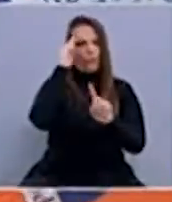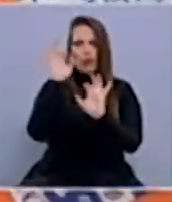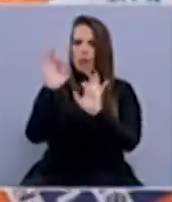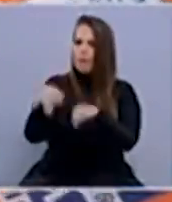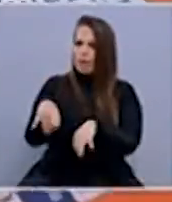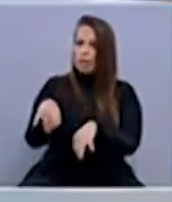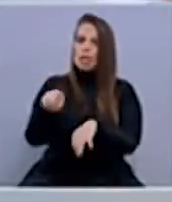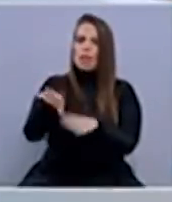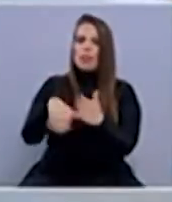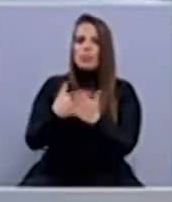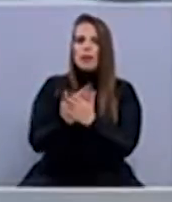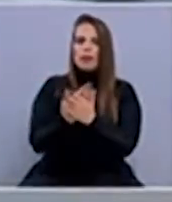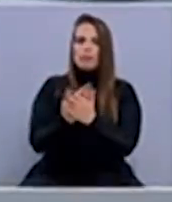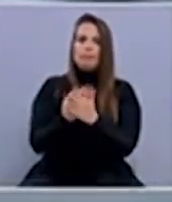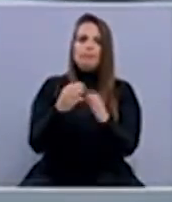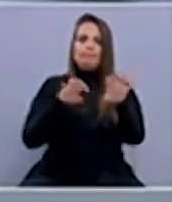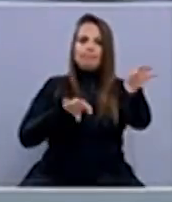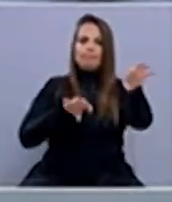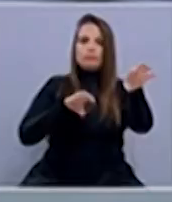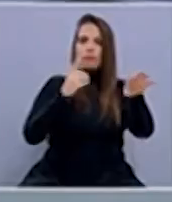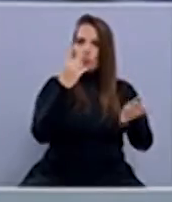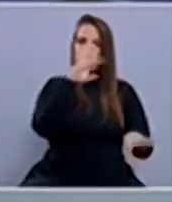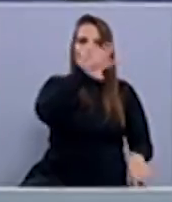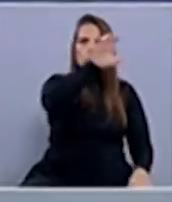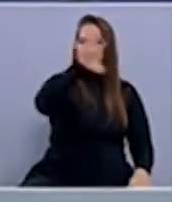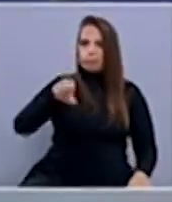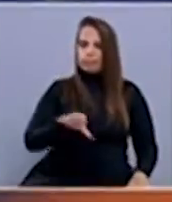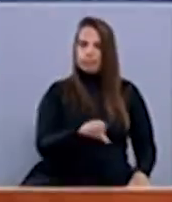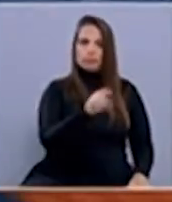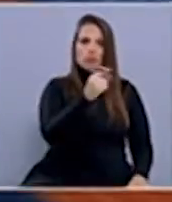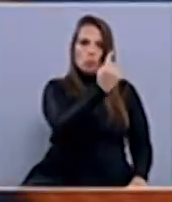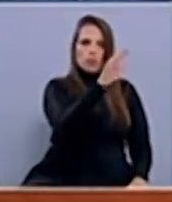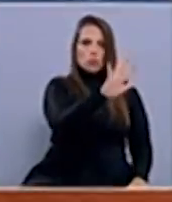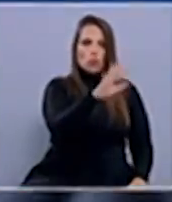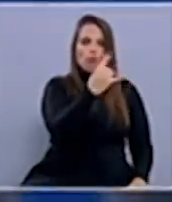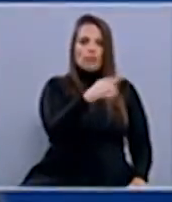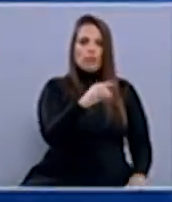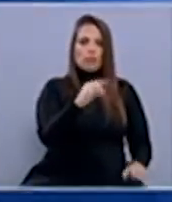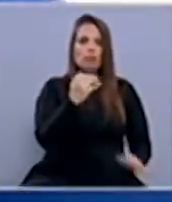com um ponto de vacinação por concelho, totalizando 278.